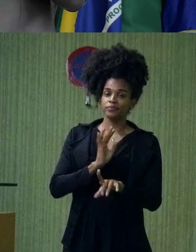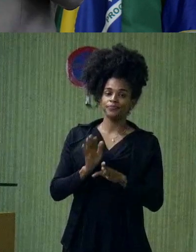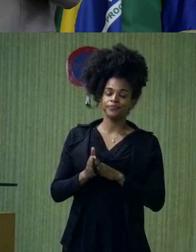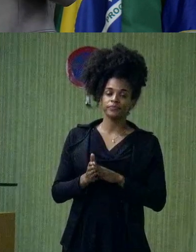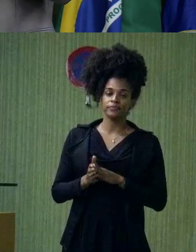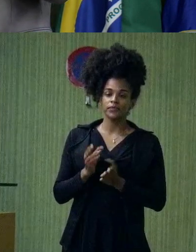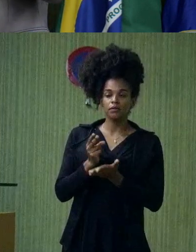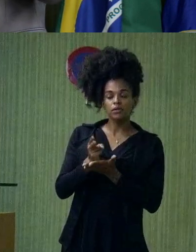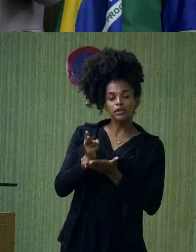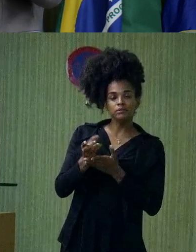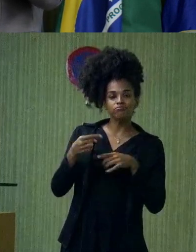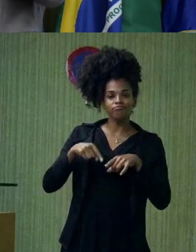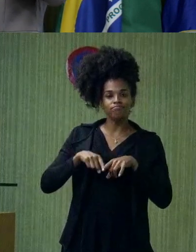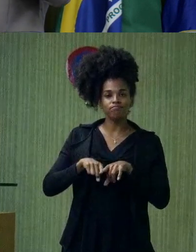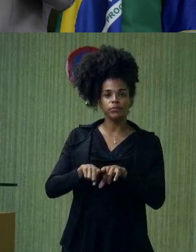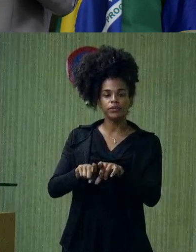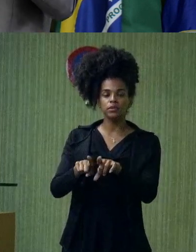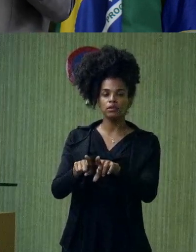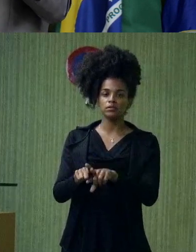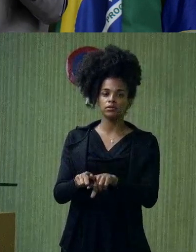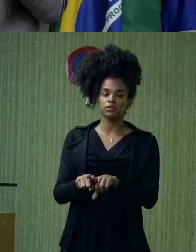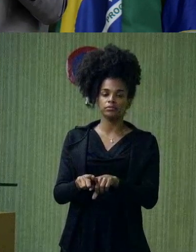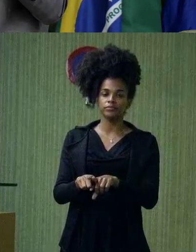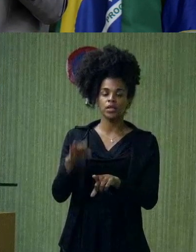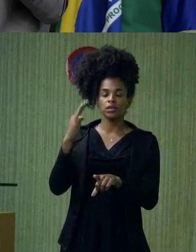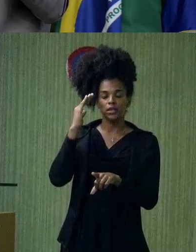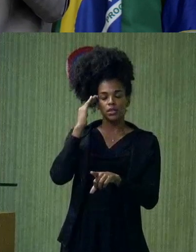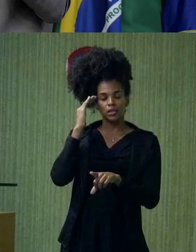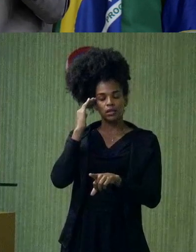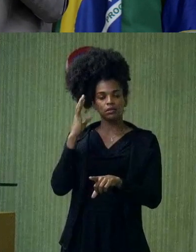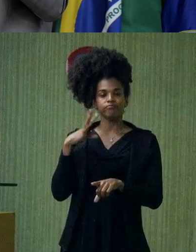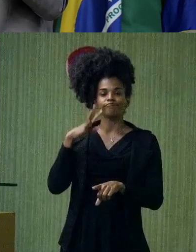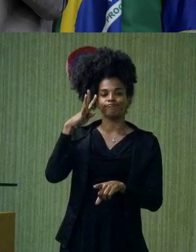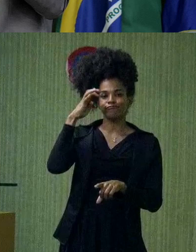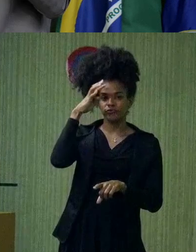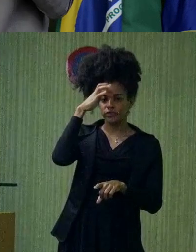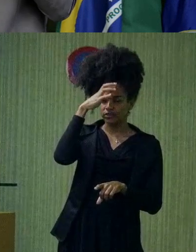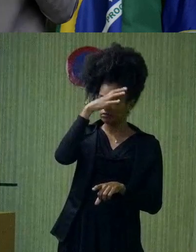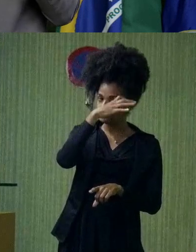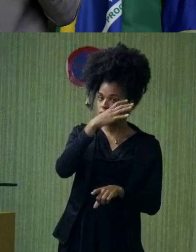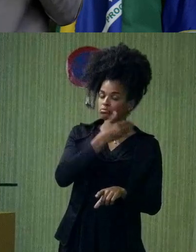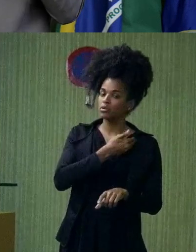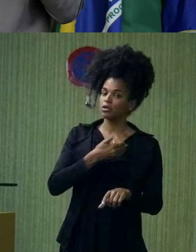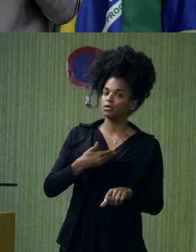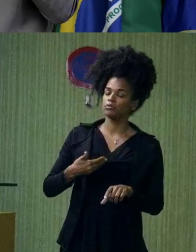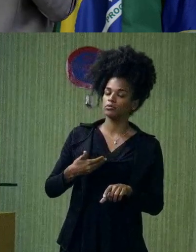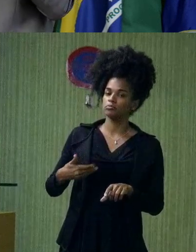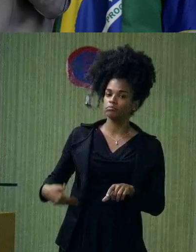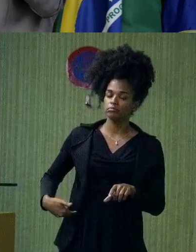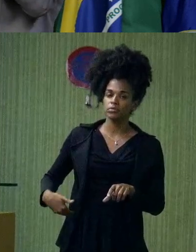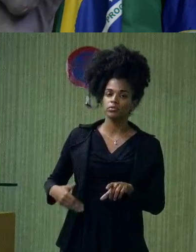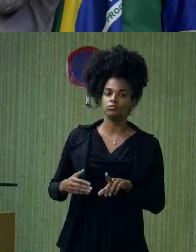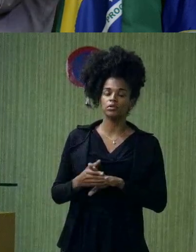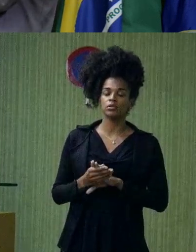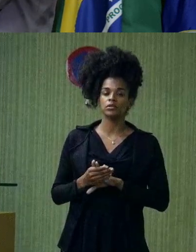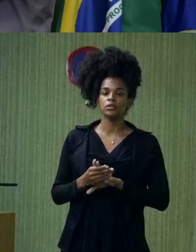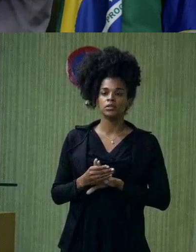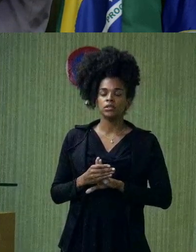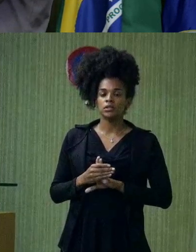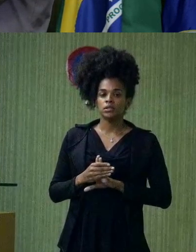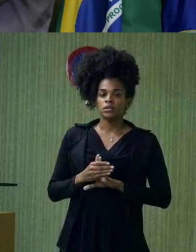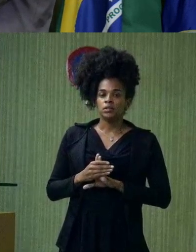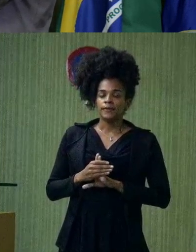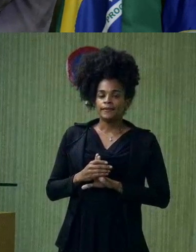ideia é sempre ver como um parceiro sabendo das dificuldades que o gestor público tem a presidente do fnd até destacou bem isso hoje